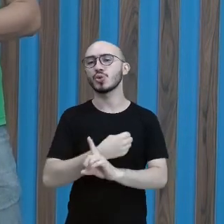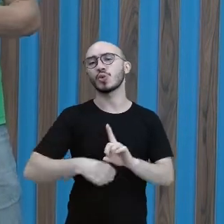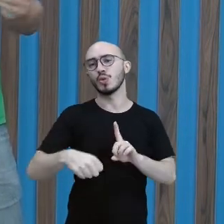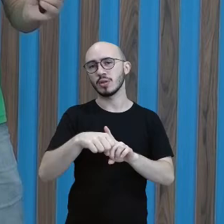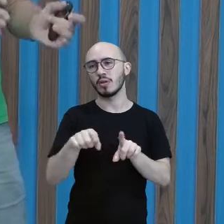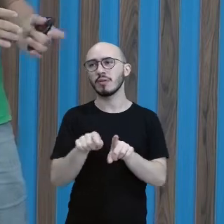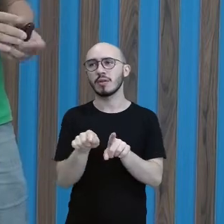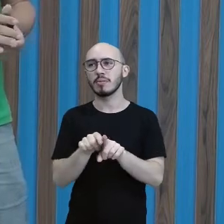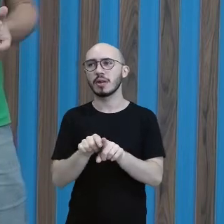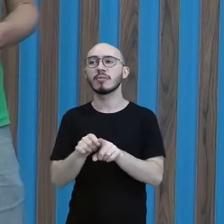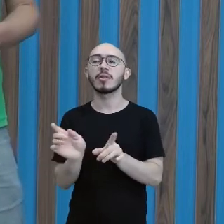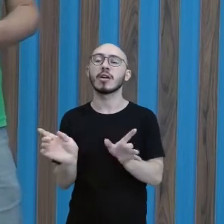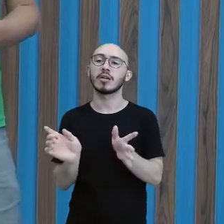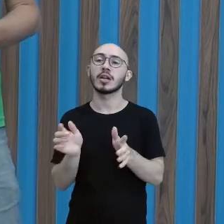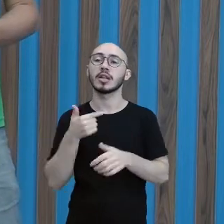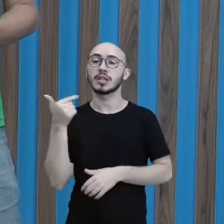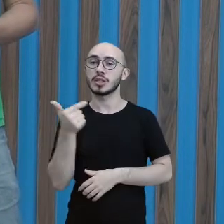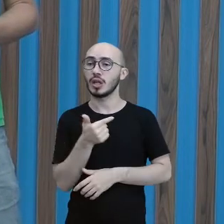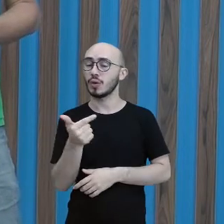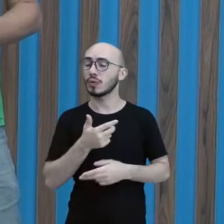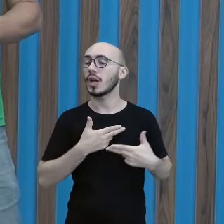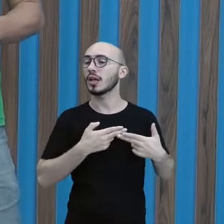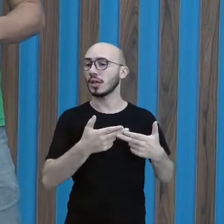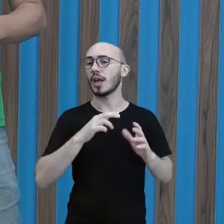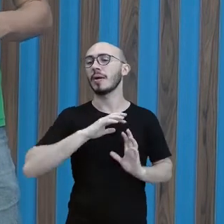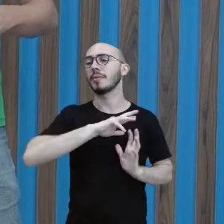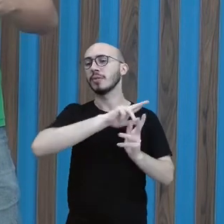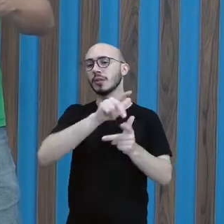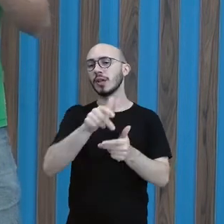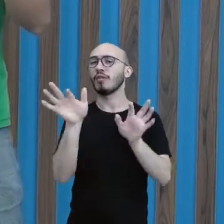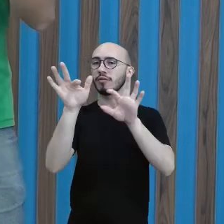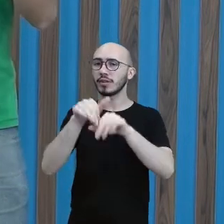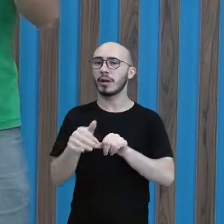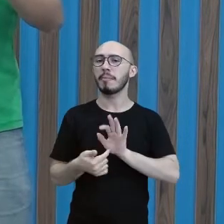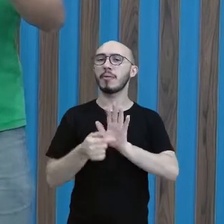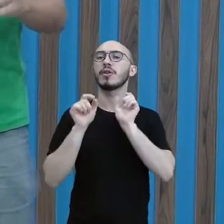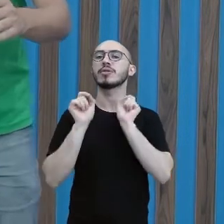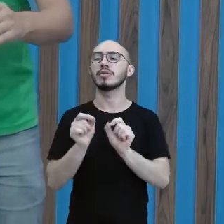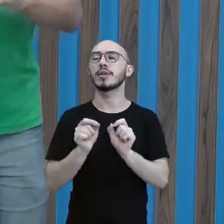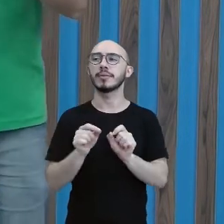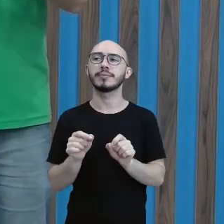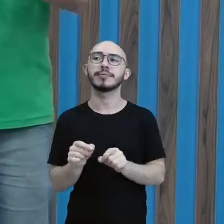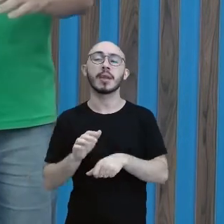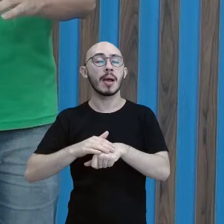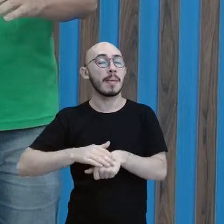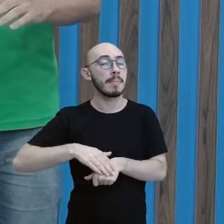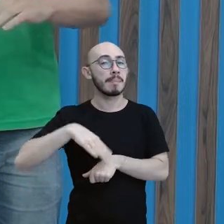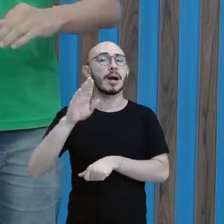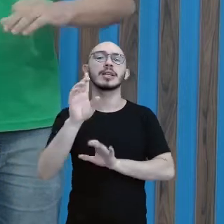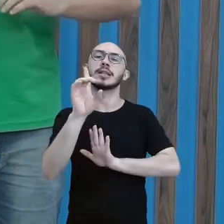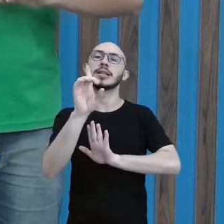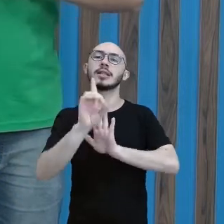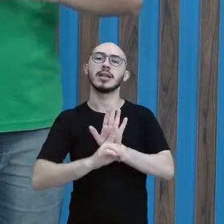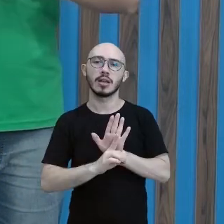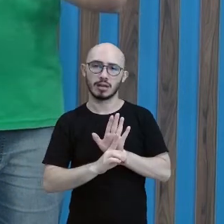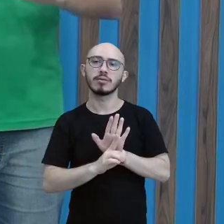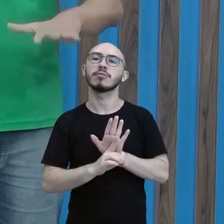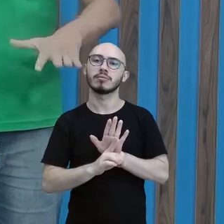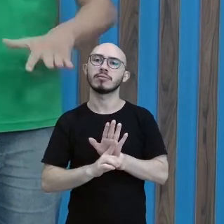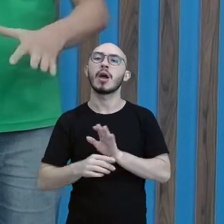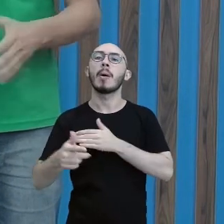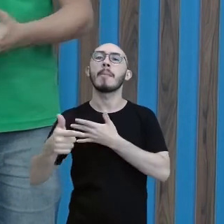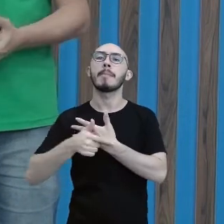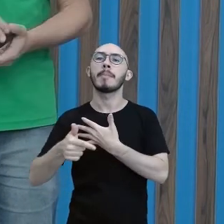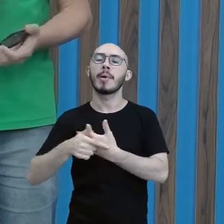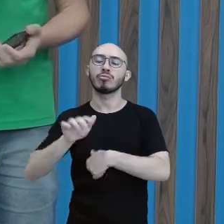fortaleceu no final da Segunda Guerra Mundial, acaba, né, enfatizando mais ainda essa ideia de direito, né? Então, o papel do Estado era